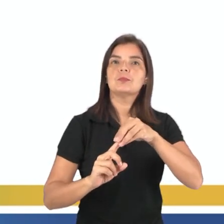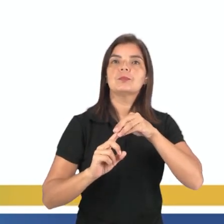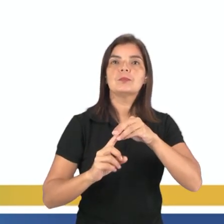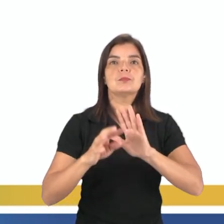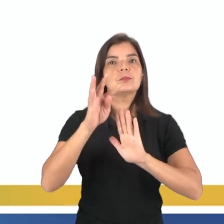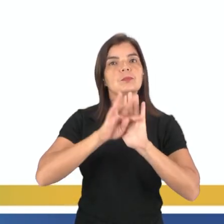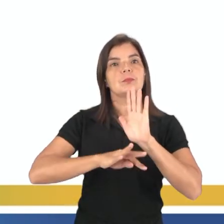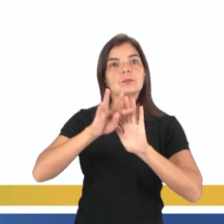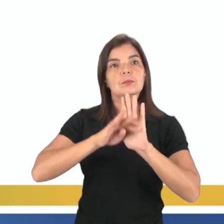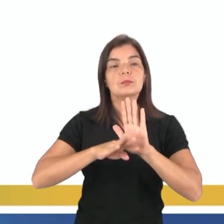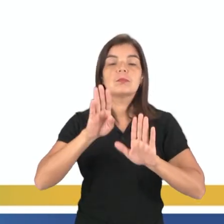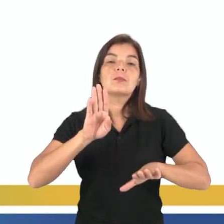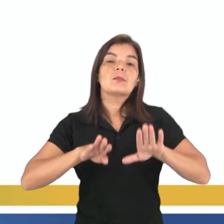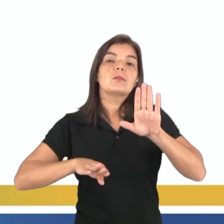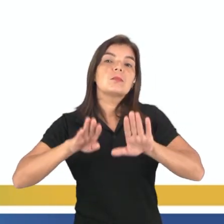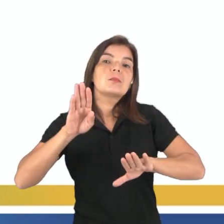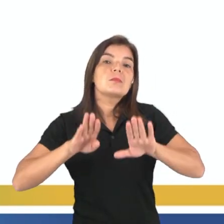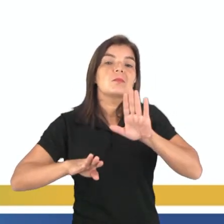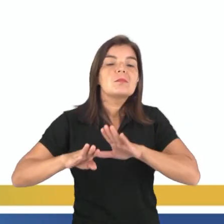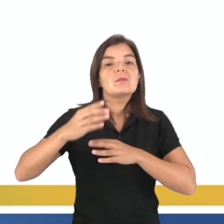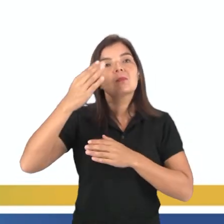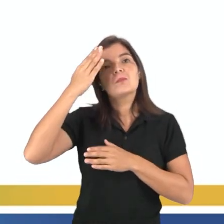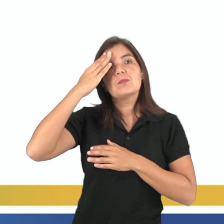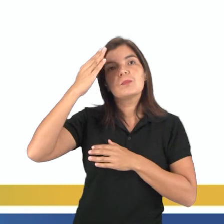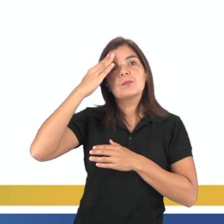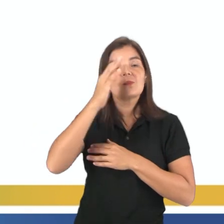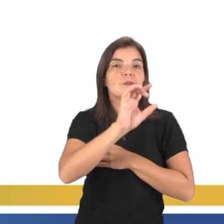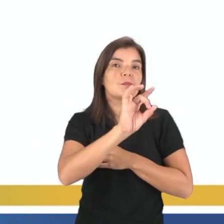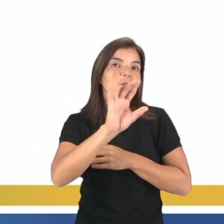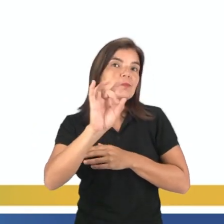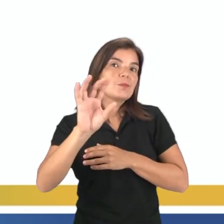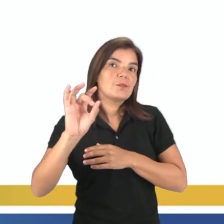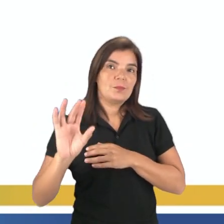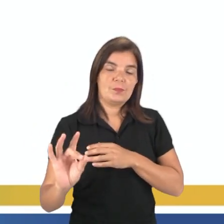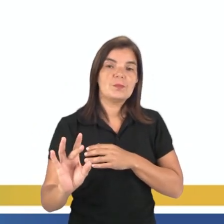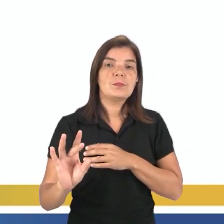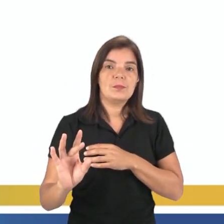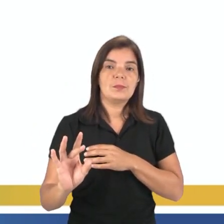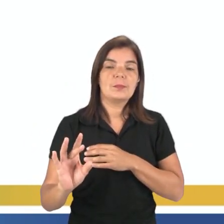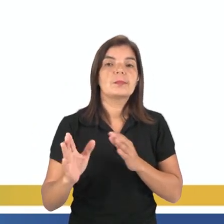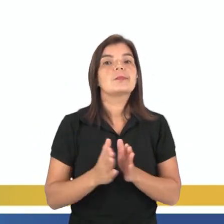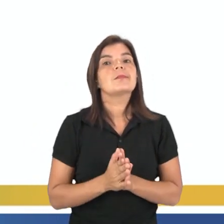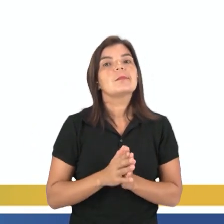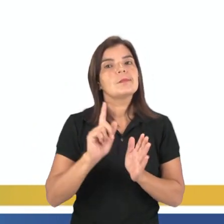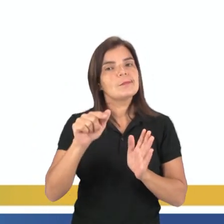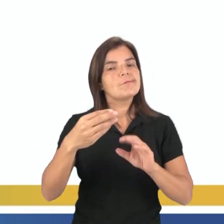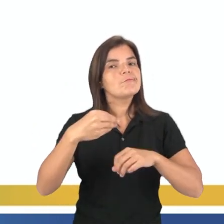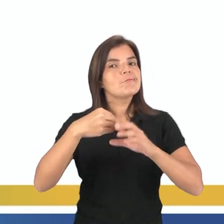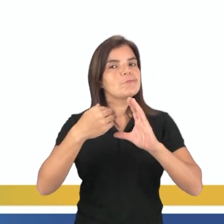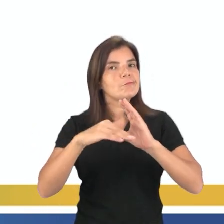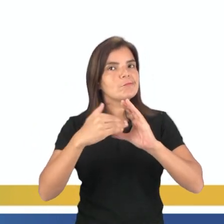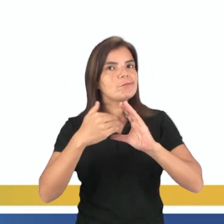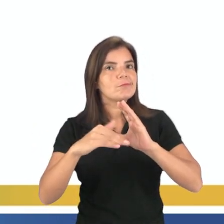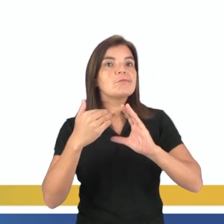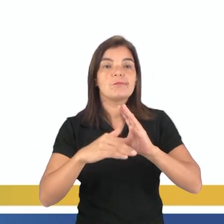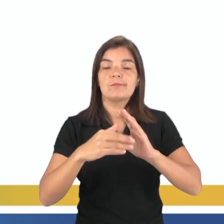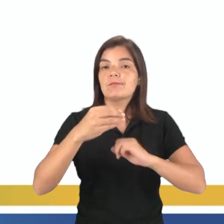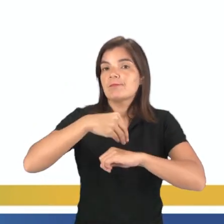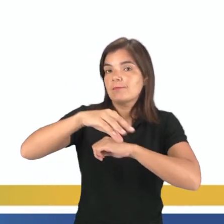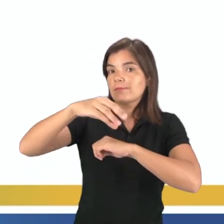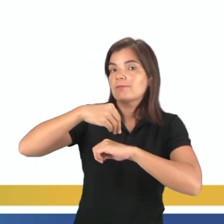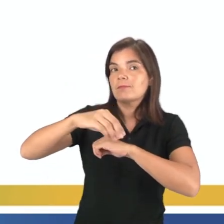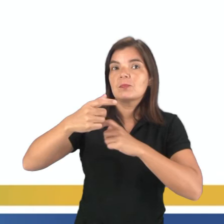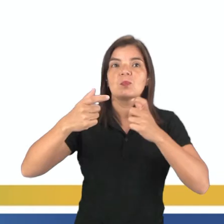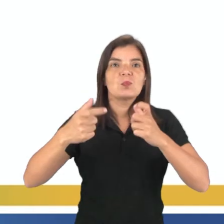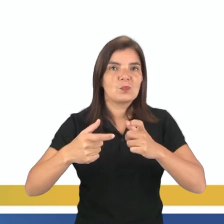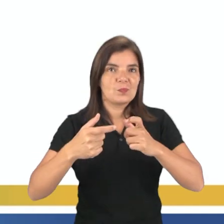o objetivo do texto e depende da interpretação de que cada um faz, de onde essa mensagem